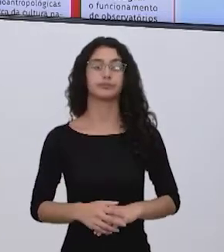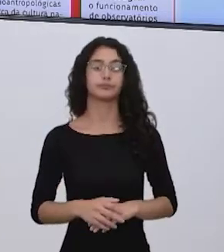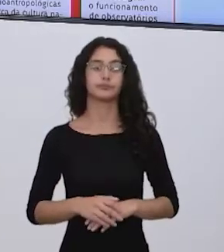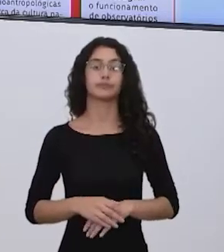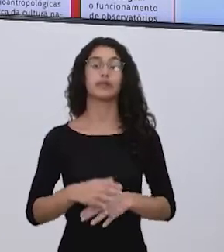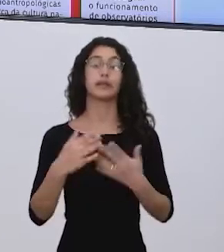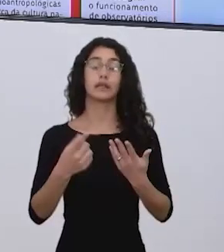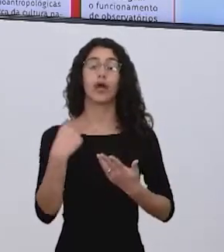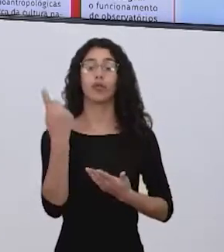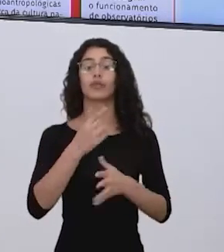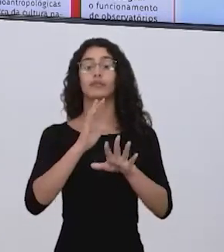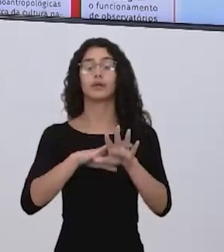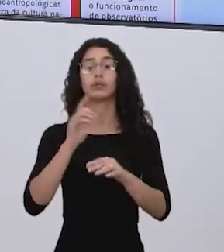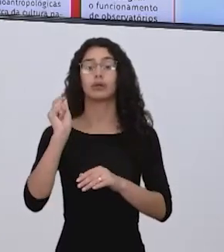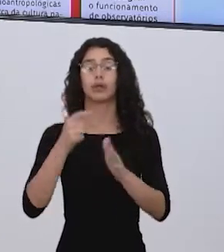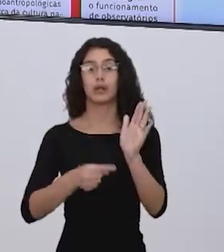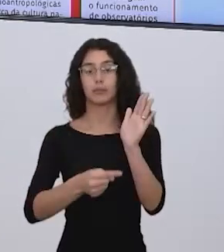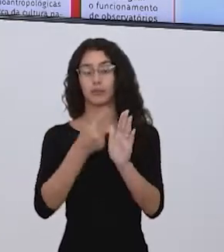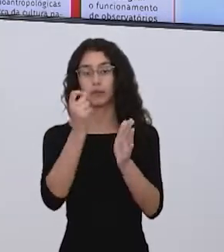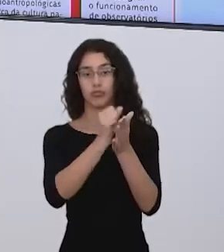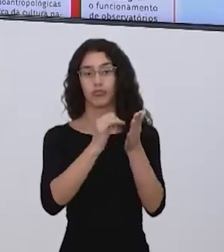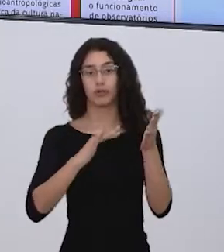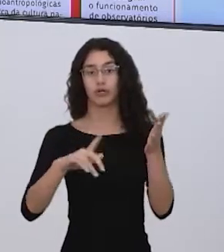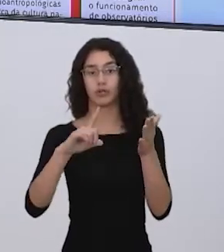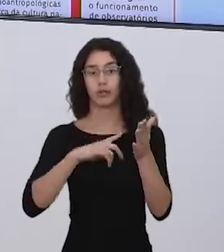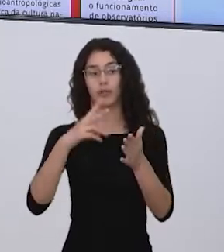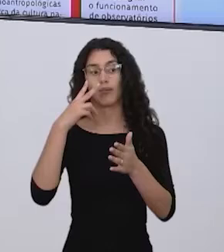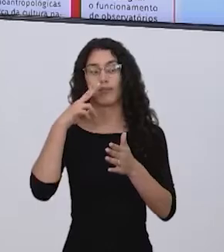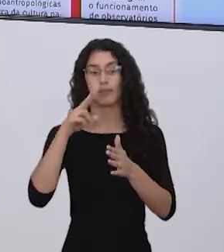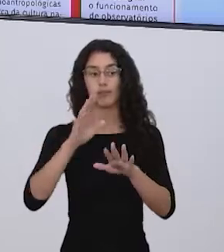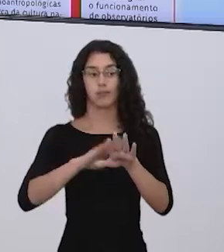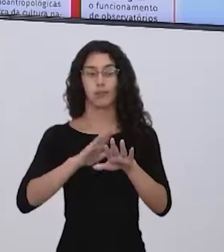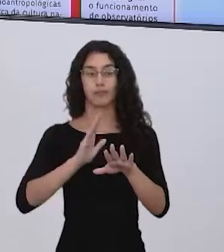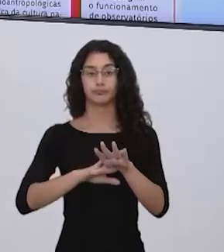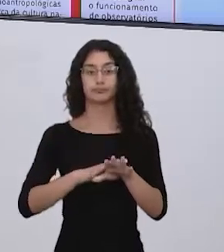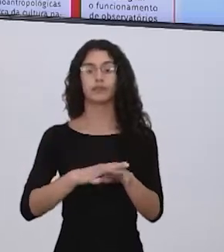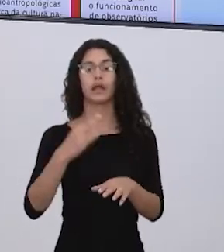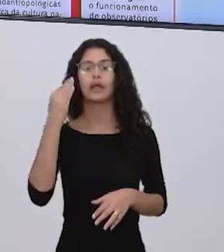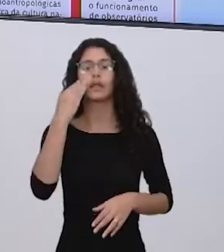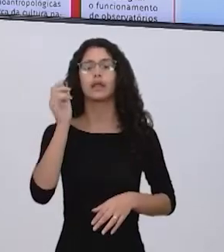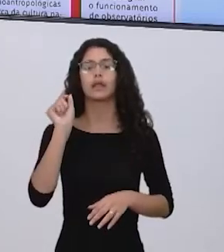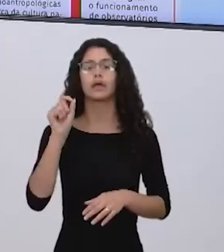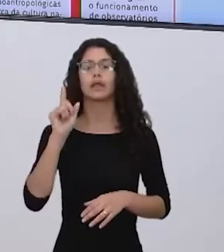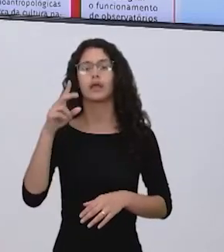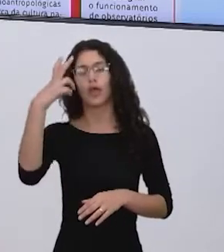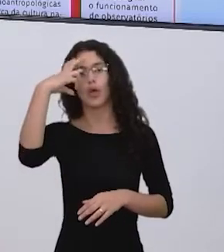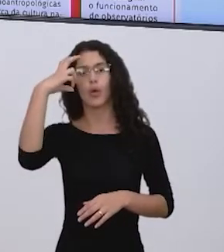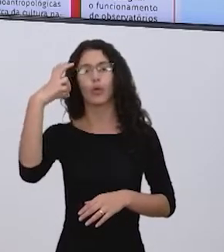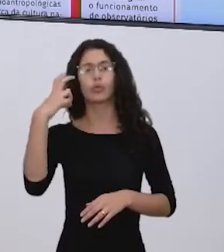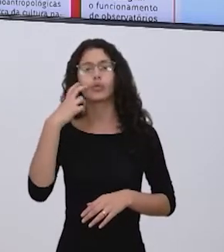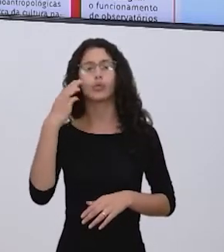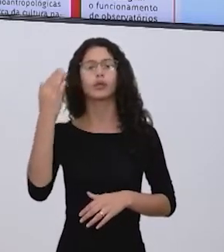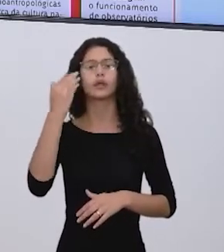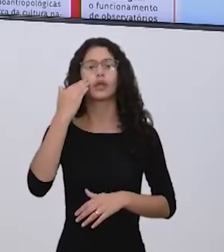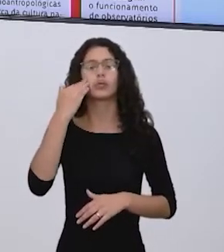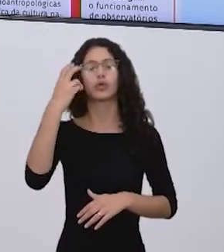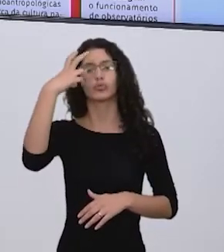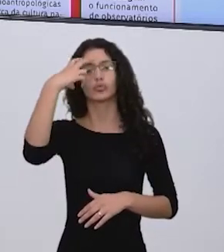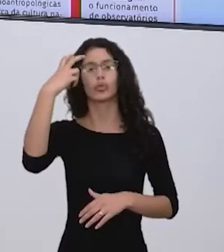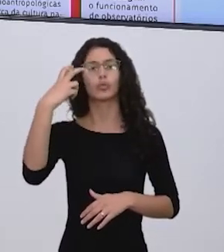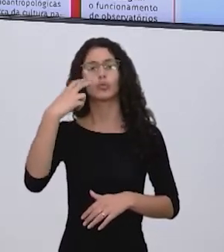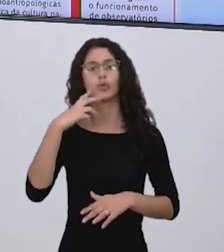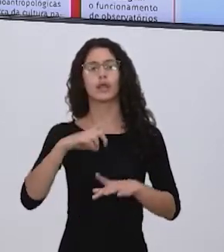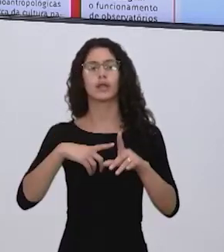a gente vai fazer o que nessa primeira atividade? Que a gente fez, na verdade. Entender o que é cultura, o conceito de cultura,